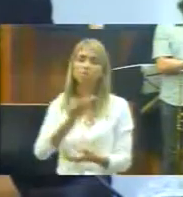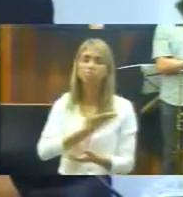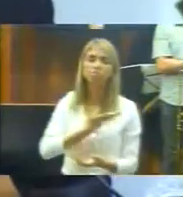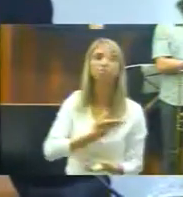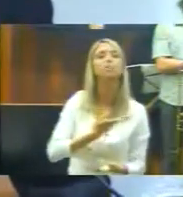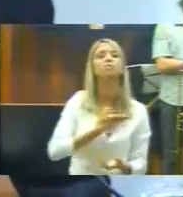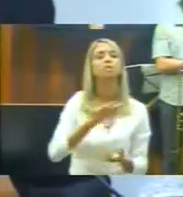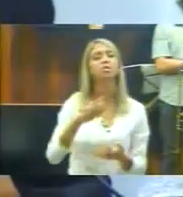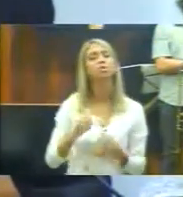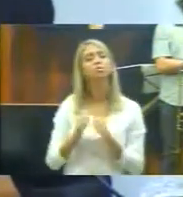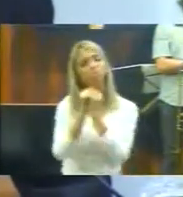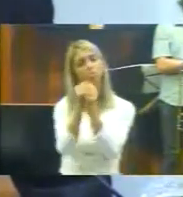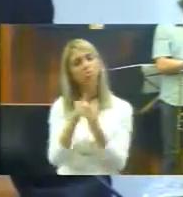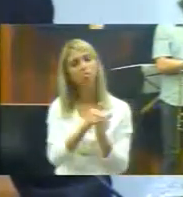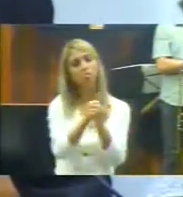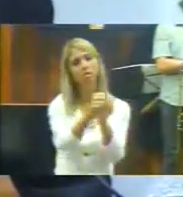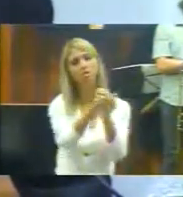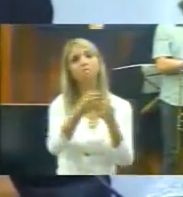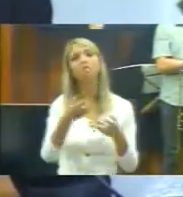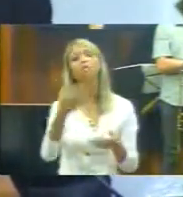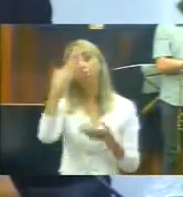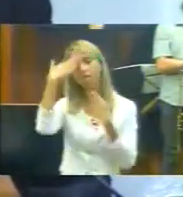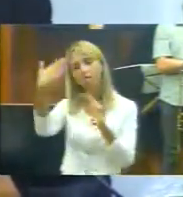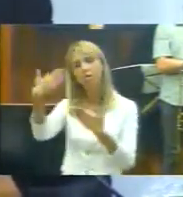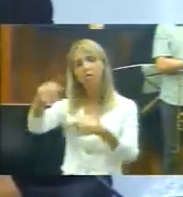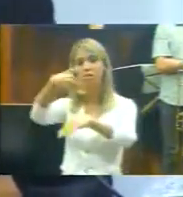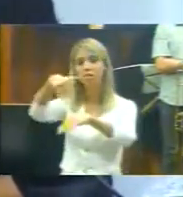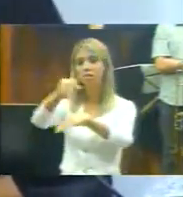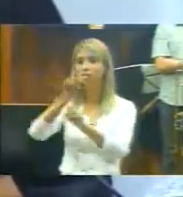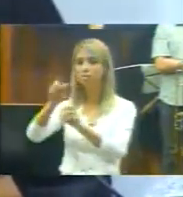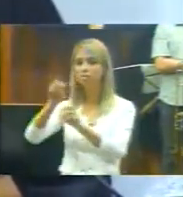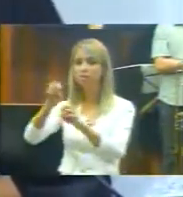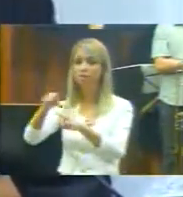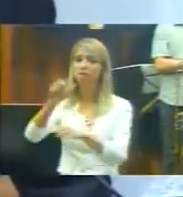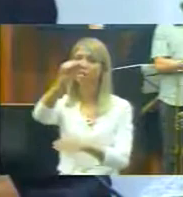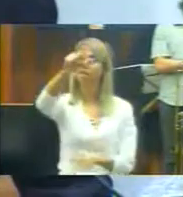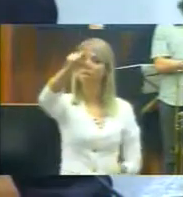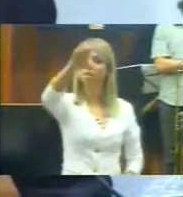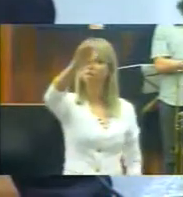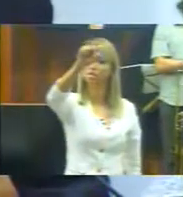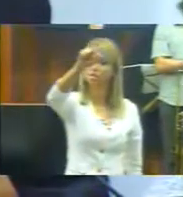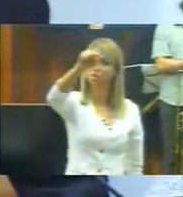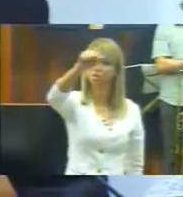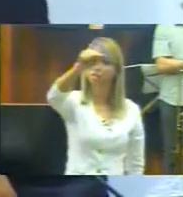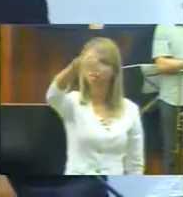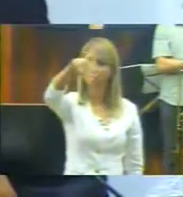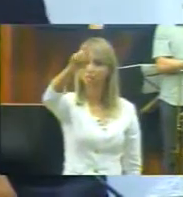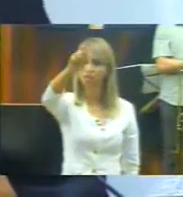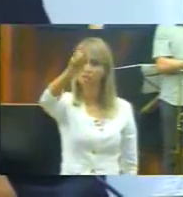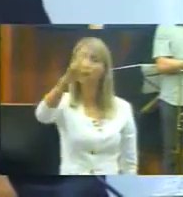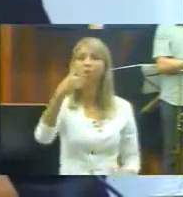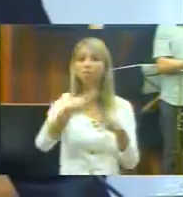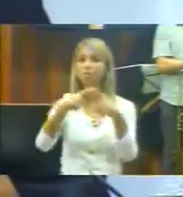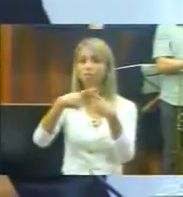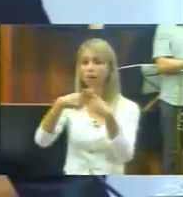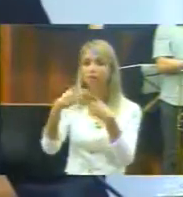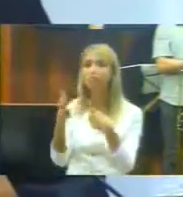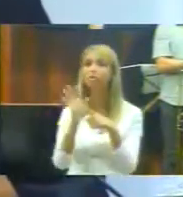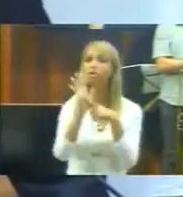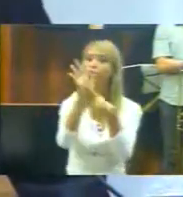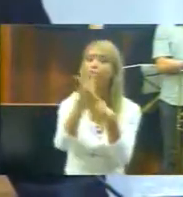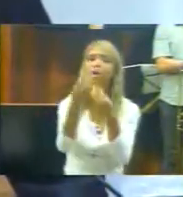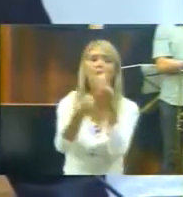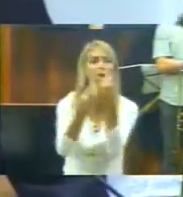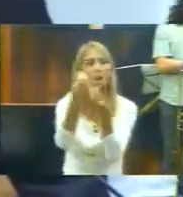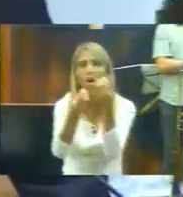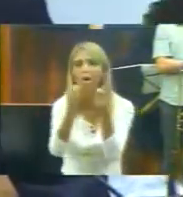nesse caminho. Agradeço ao secretário de Educação, Alexandre Teixeira, por ter nos mostrado o trabalho dele, como é que é, o seu